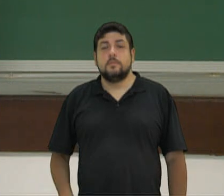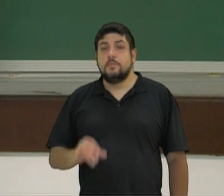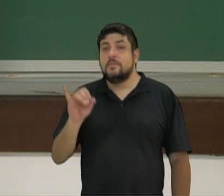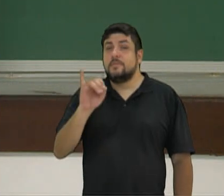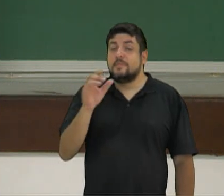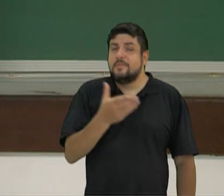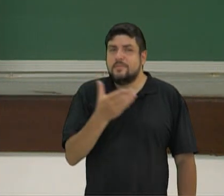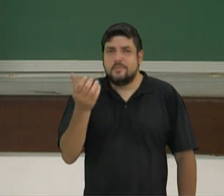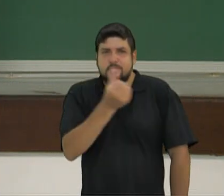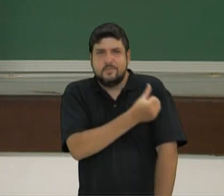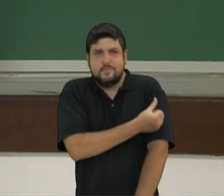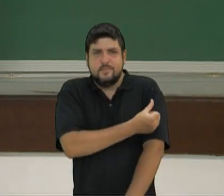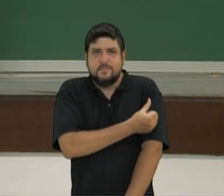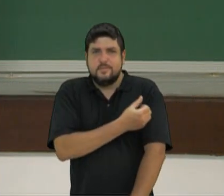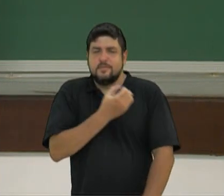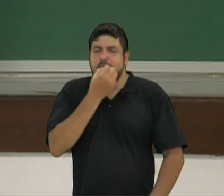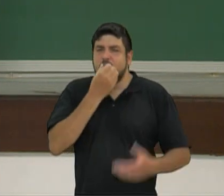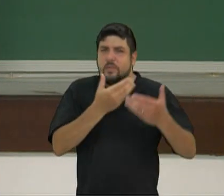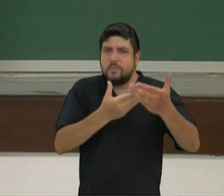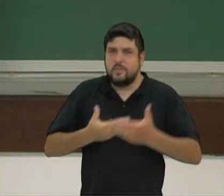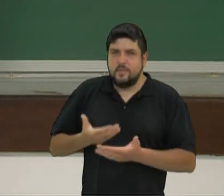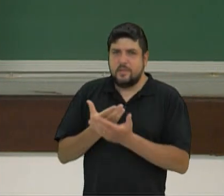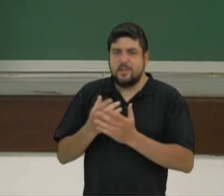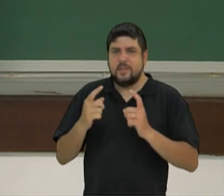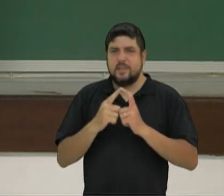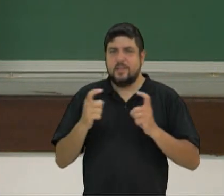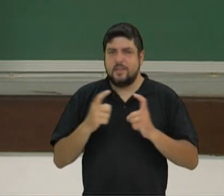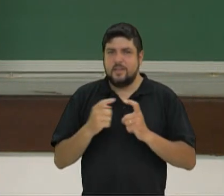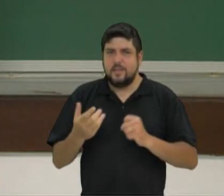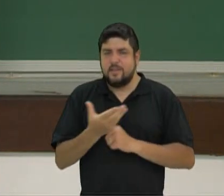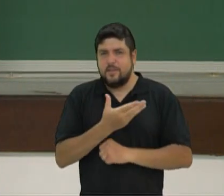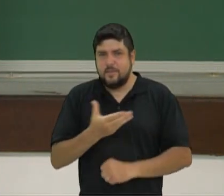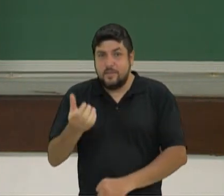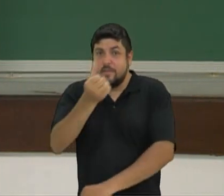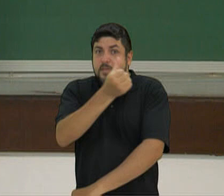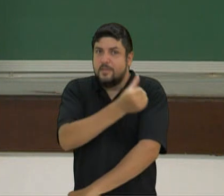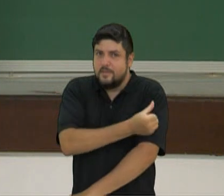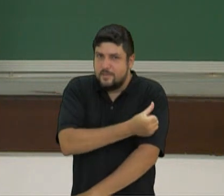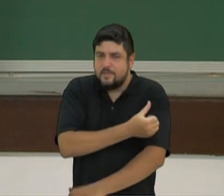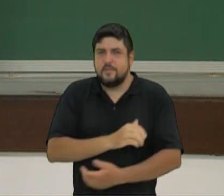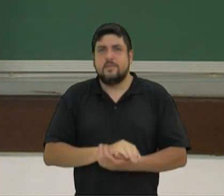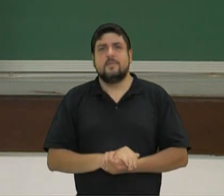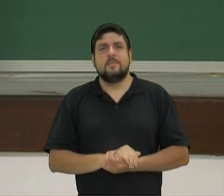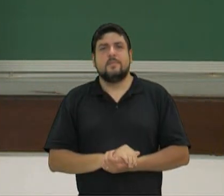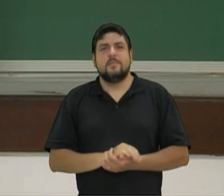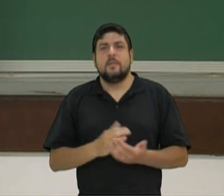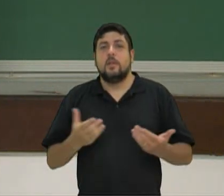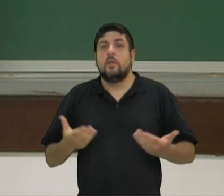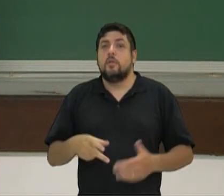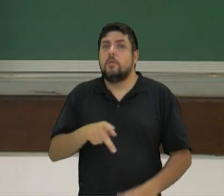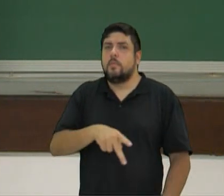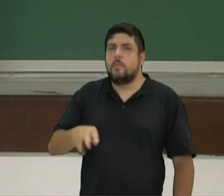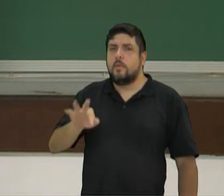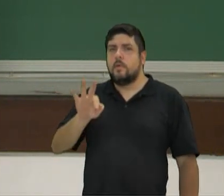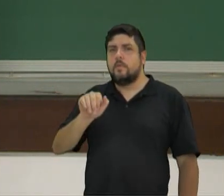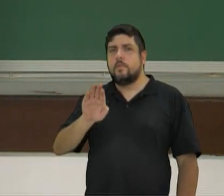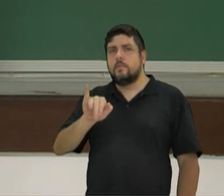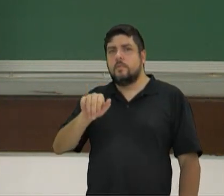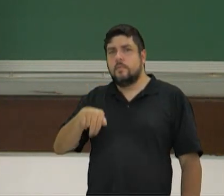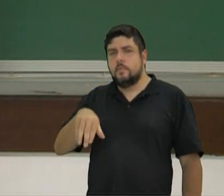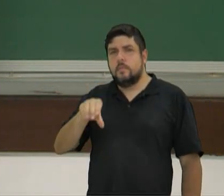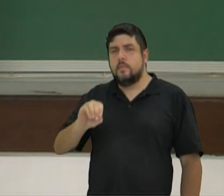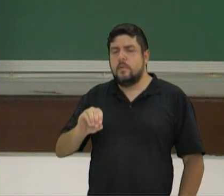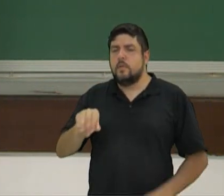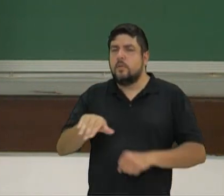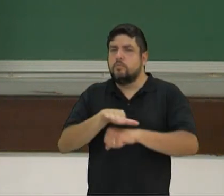Olá, sexto ano! Sejam bem-vindos a mais uma aula de ciências do sexto ano. Hoje o professor Fabiano vai continuar a conversar